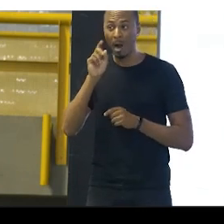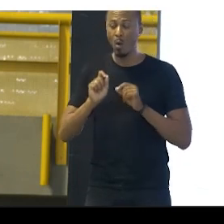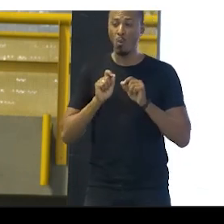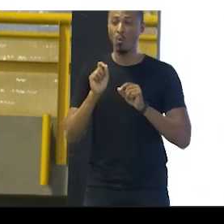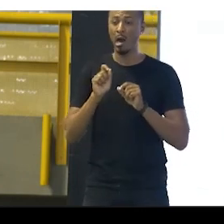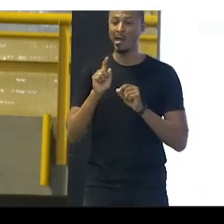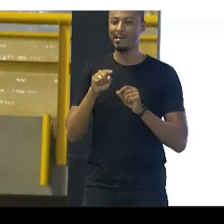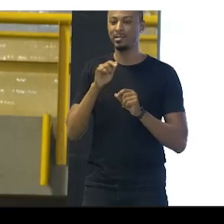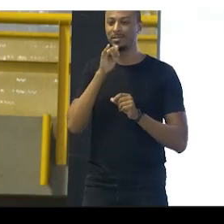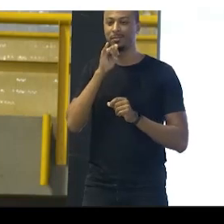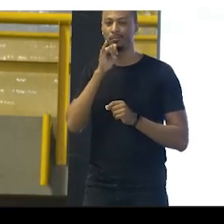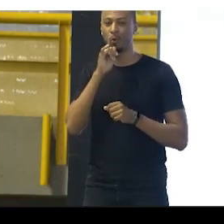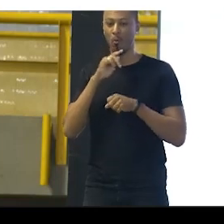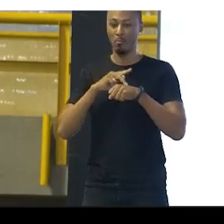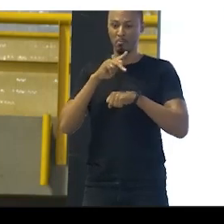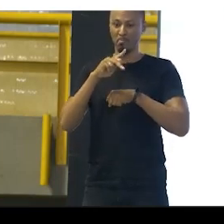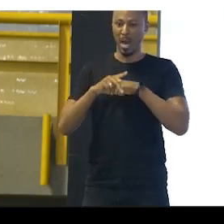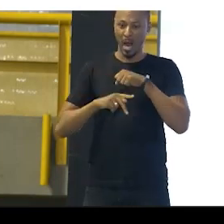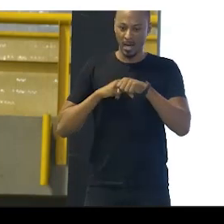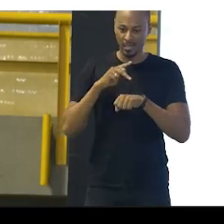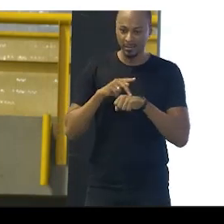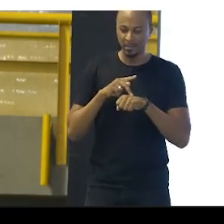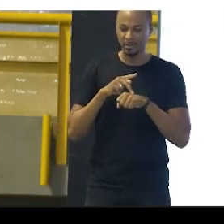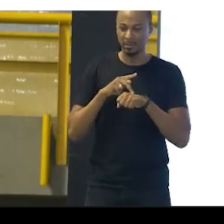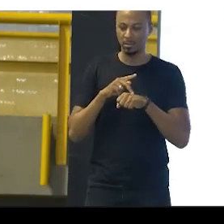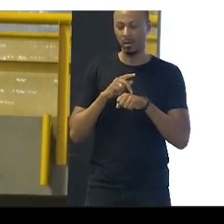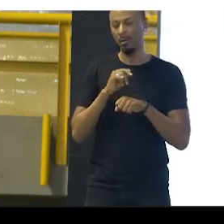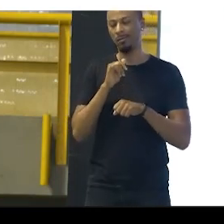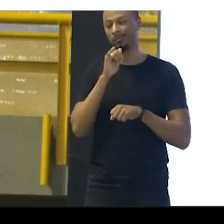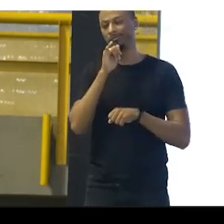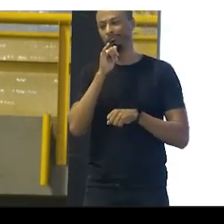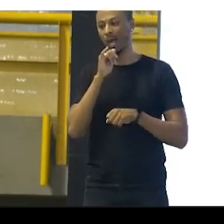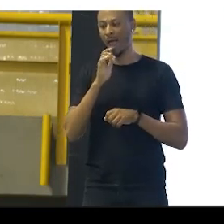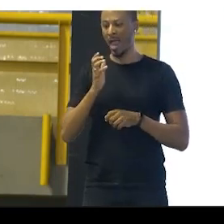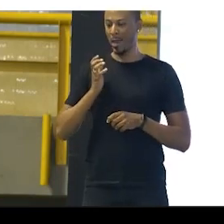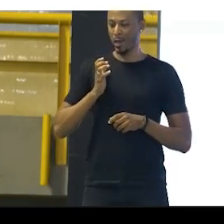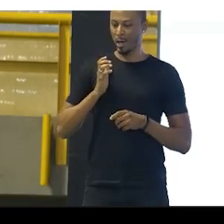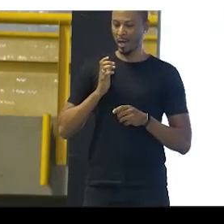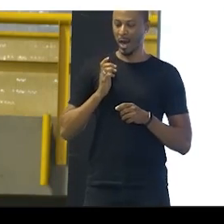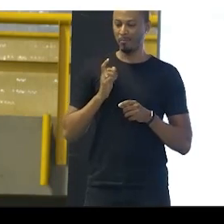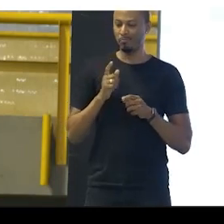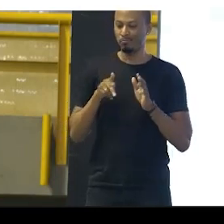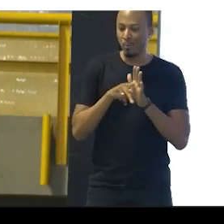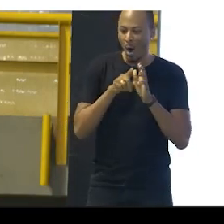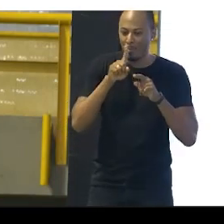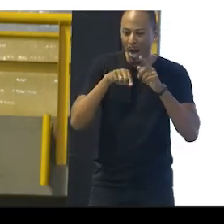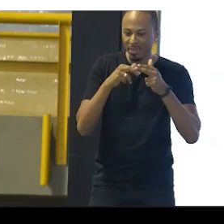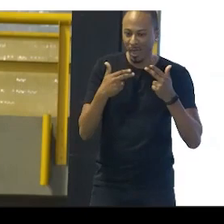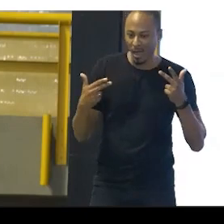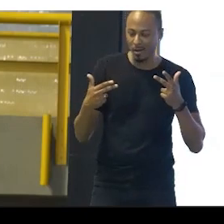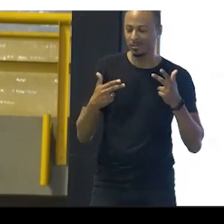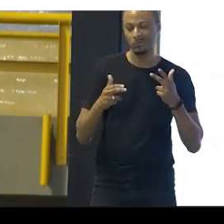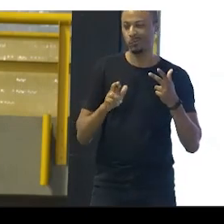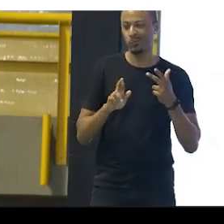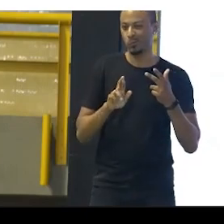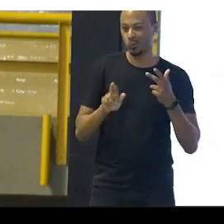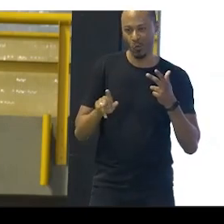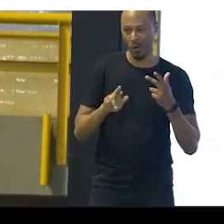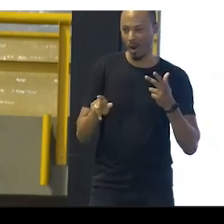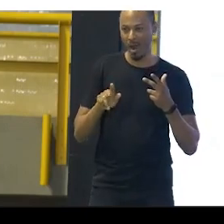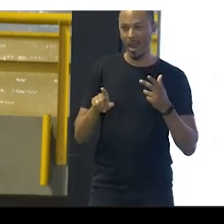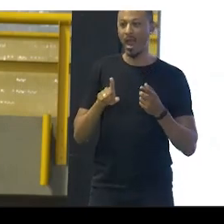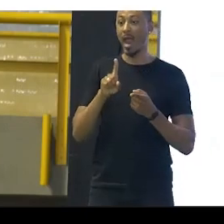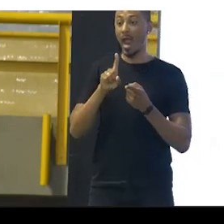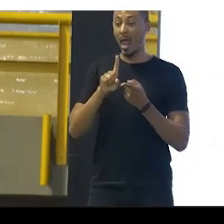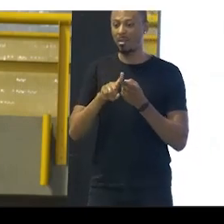se faz, não é com riquezas materiais. Uma nação, ela se faz, ela